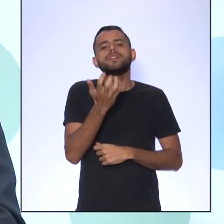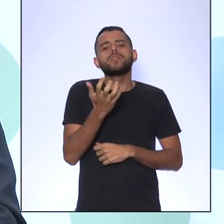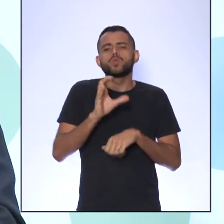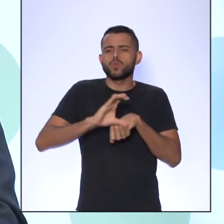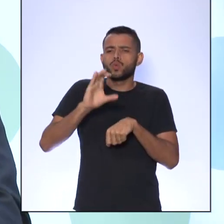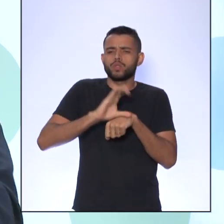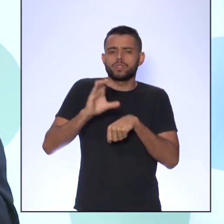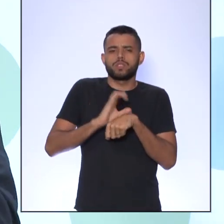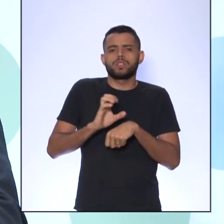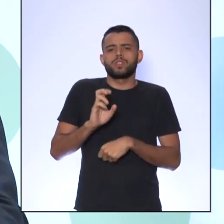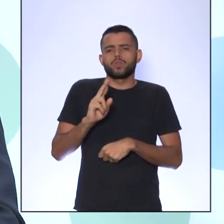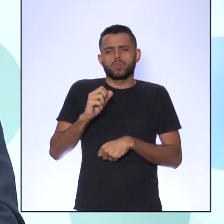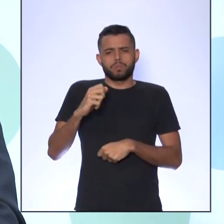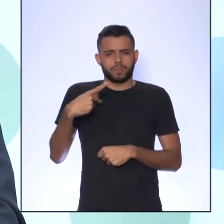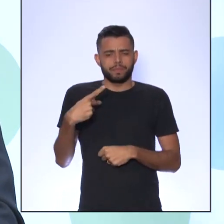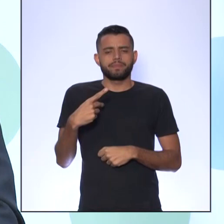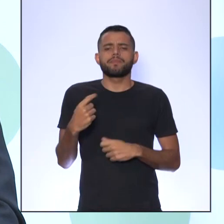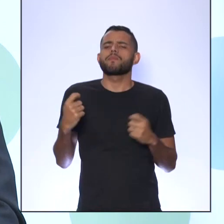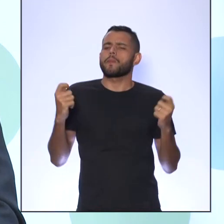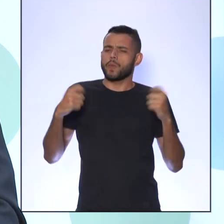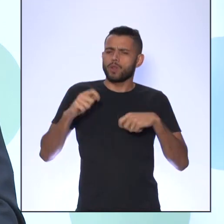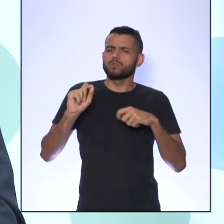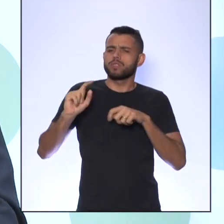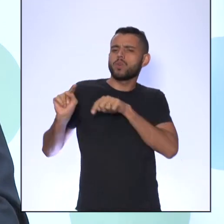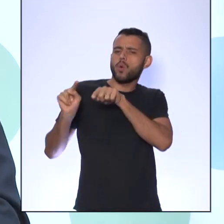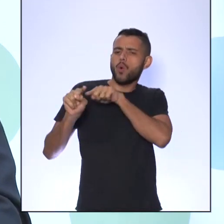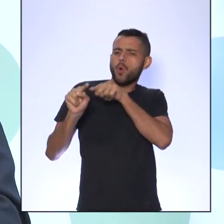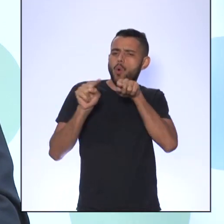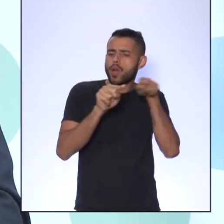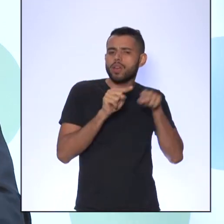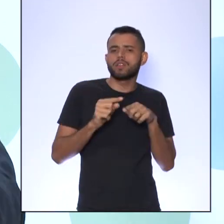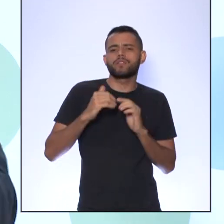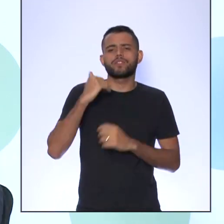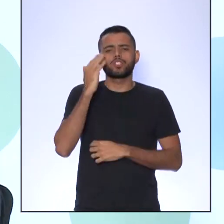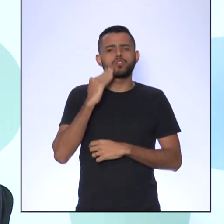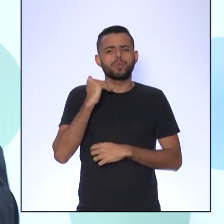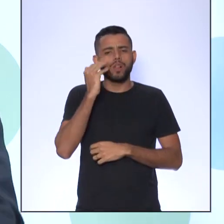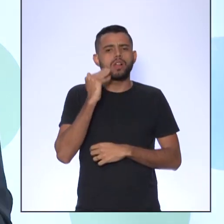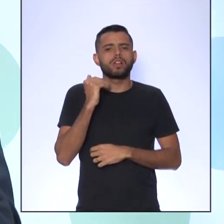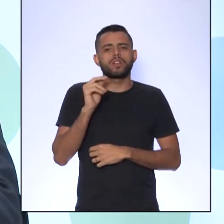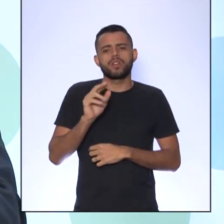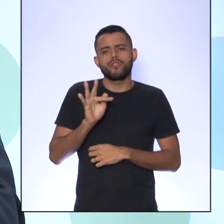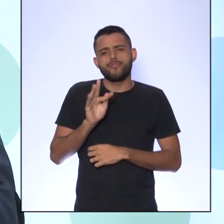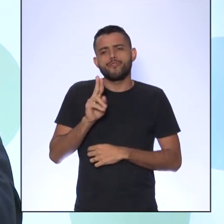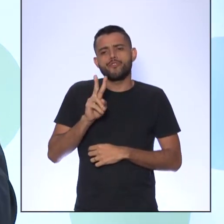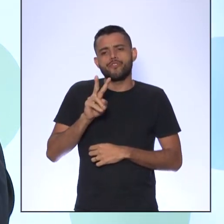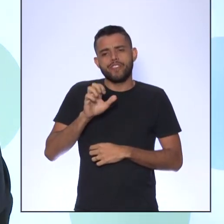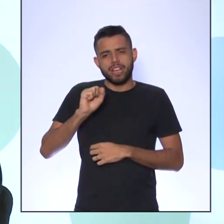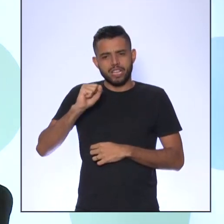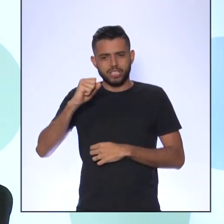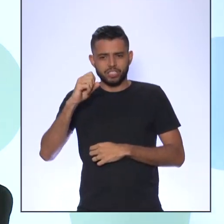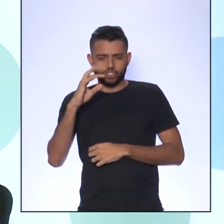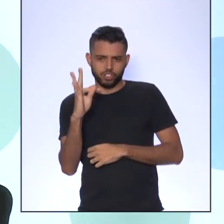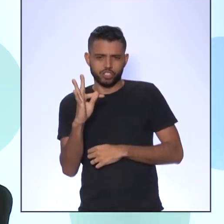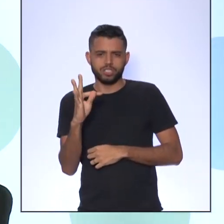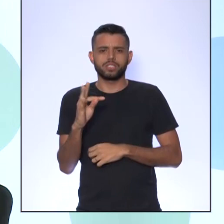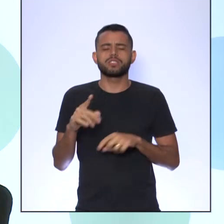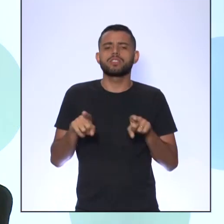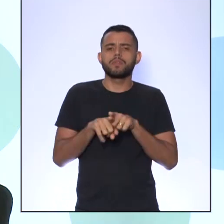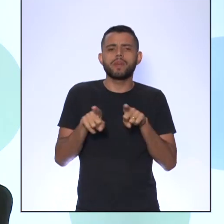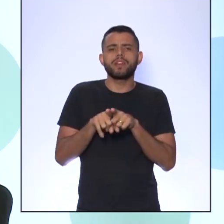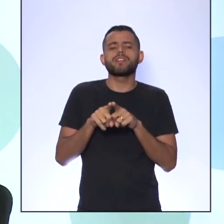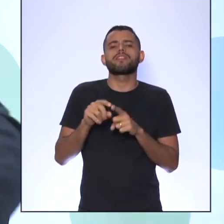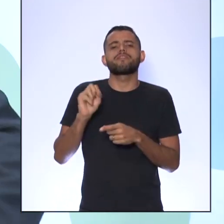de São Paulo, pode concorrer, seja pelo vestibular tradicional FUVEST, seja pelas vagas reservadas